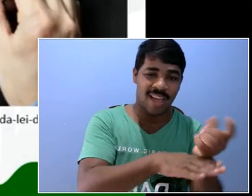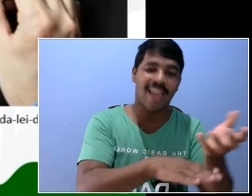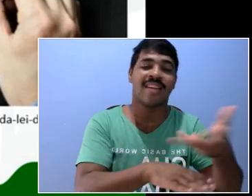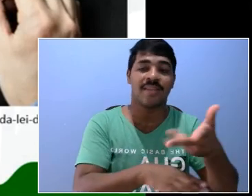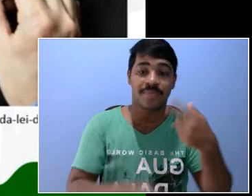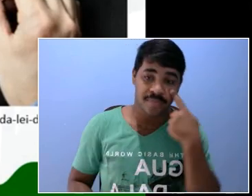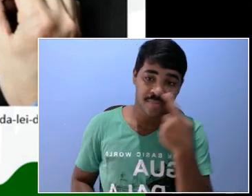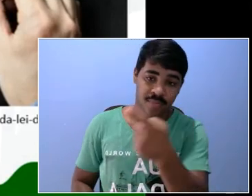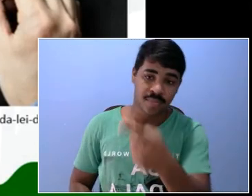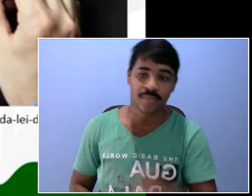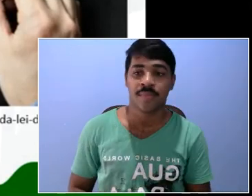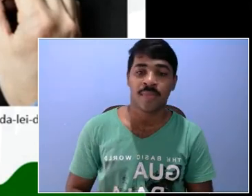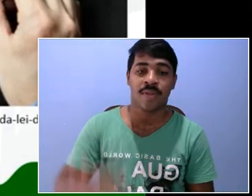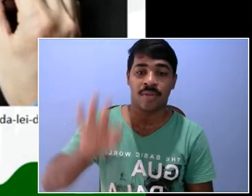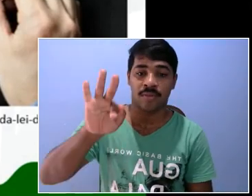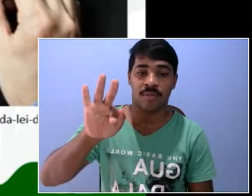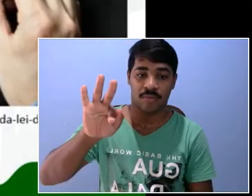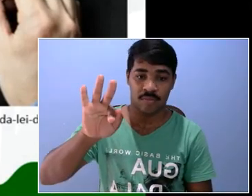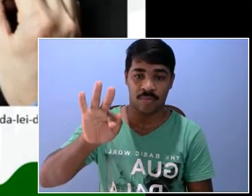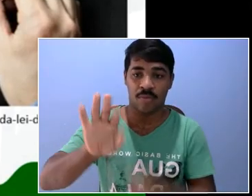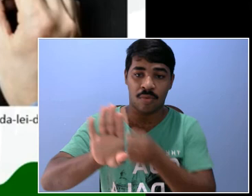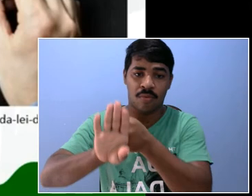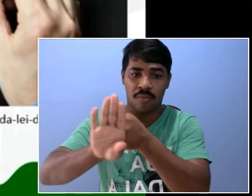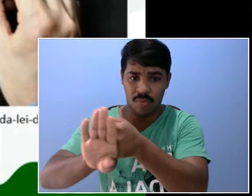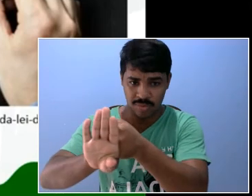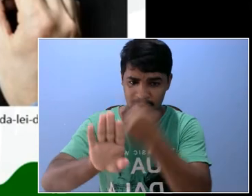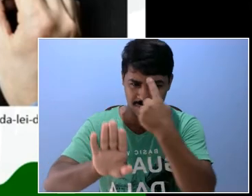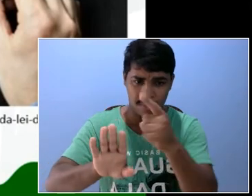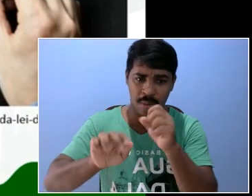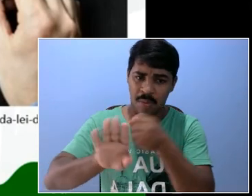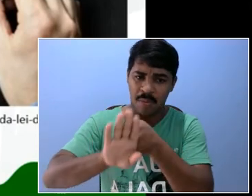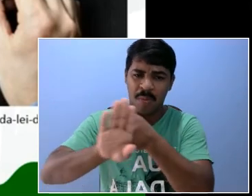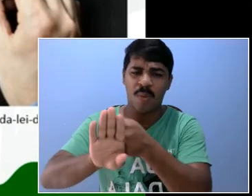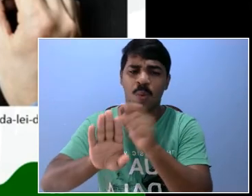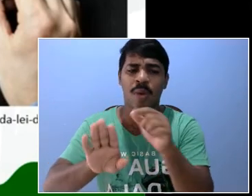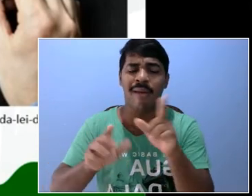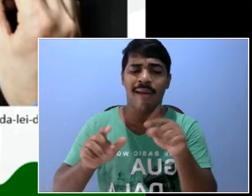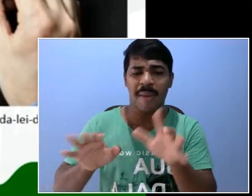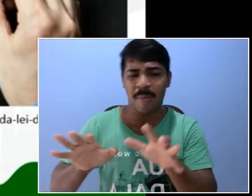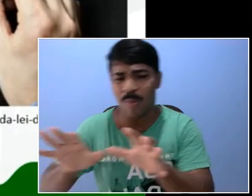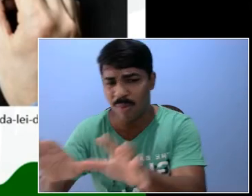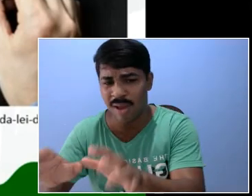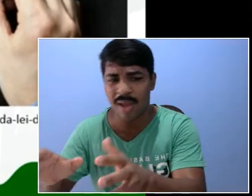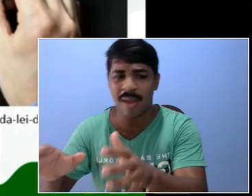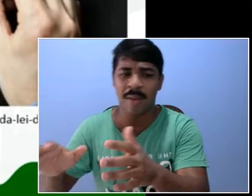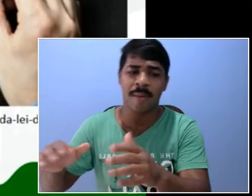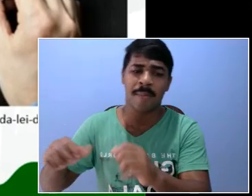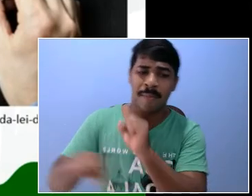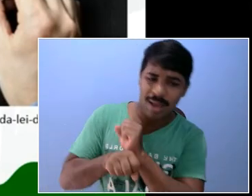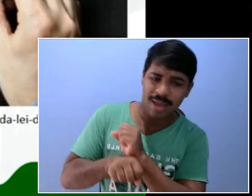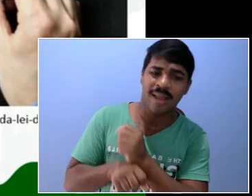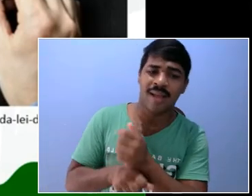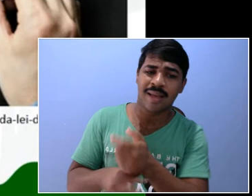vezes a aceleração. Lembre-se que a força é um ato de puxar, empurrar, esticar ou deformar. Massa, que é a massa do próprio corpo,